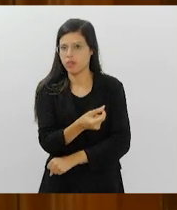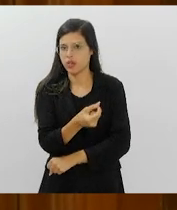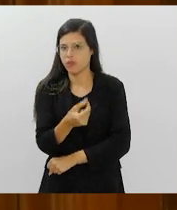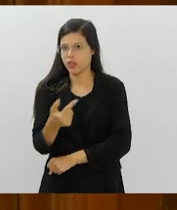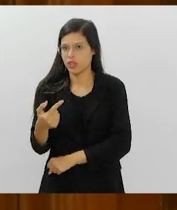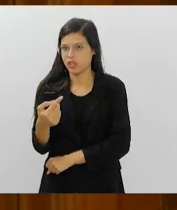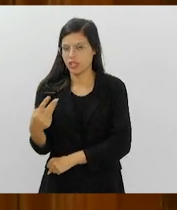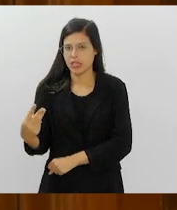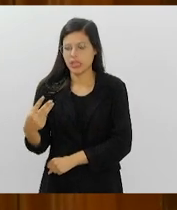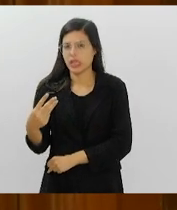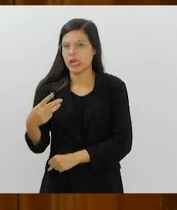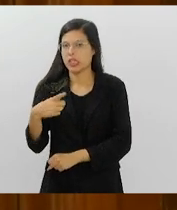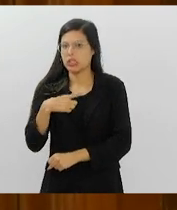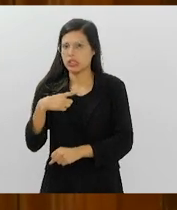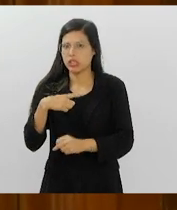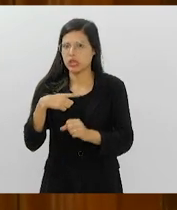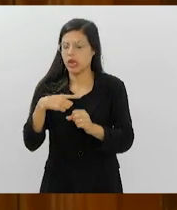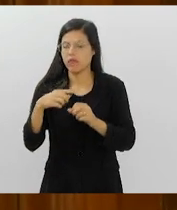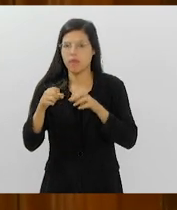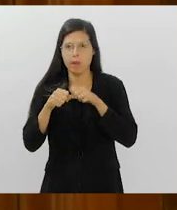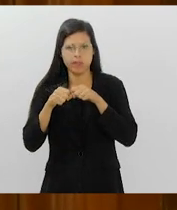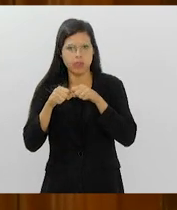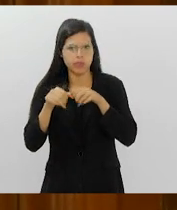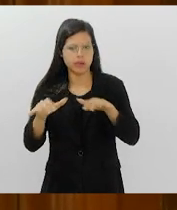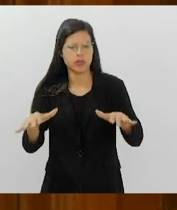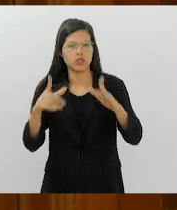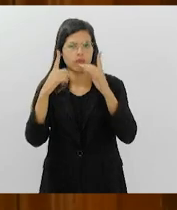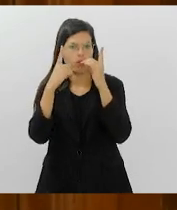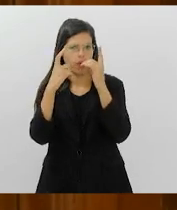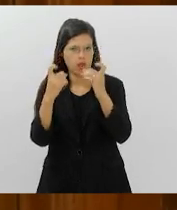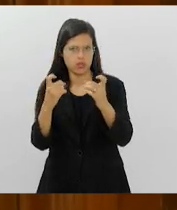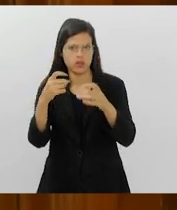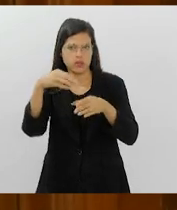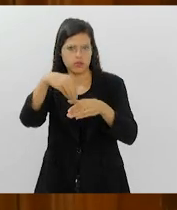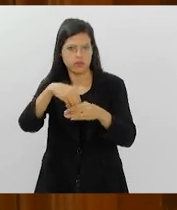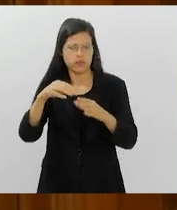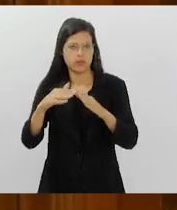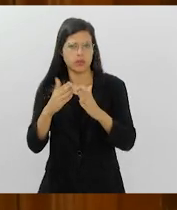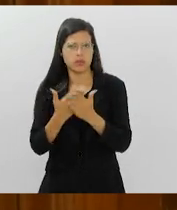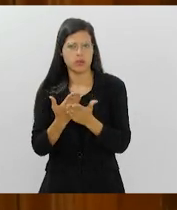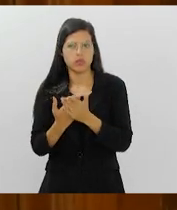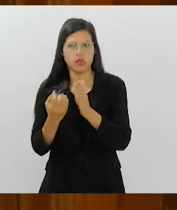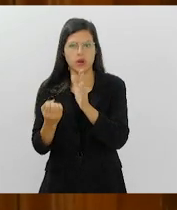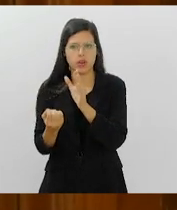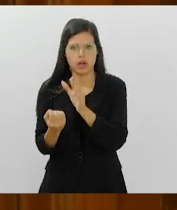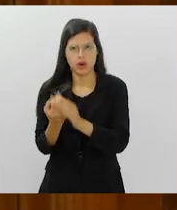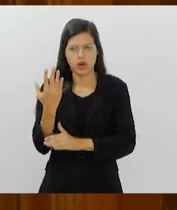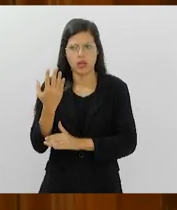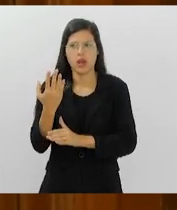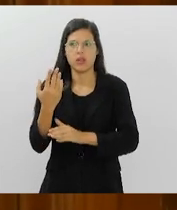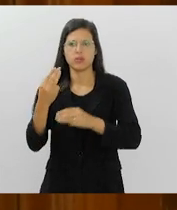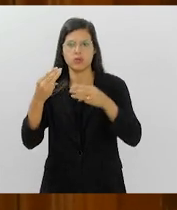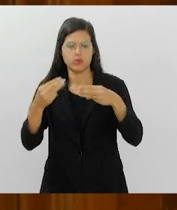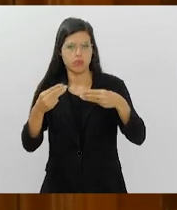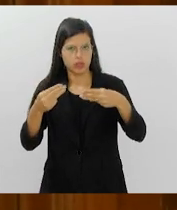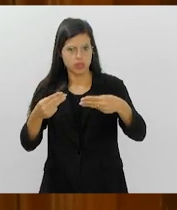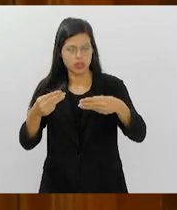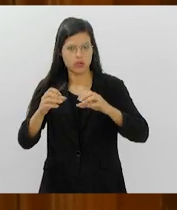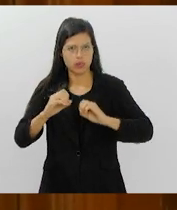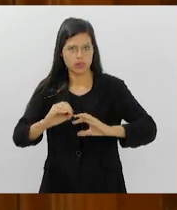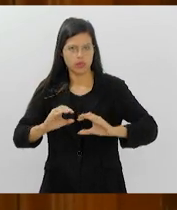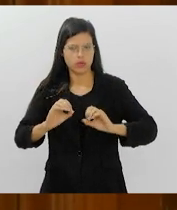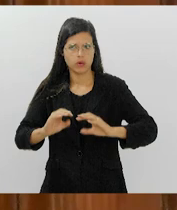de casos de violência nas escolas, foi criado, veio lá de cima, do Ministério da Educação, Ministério